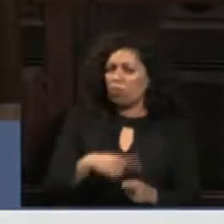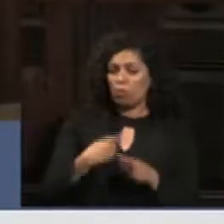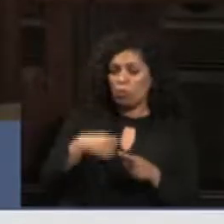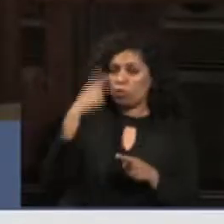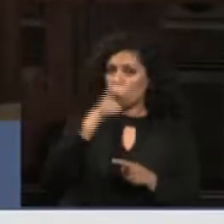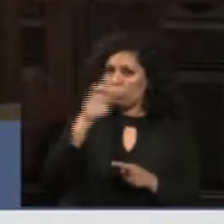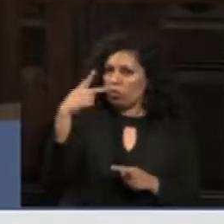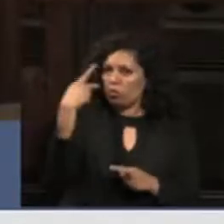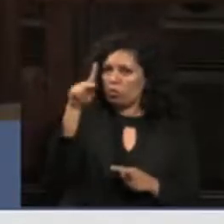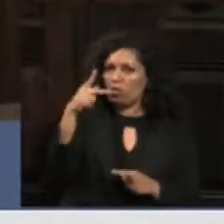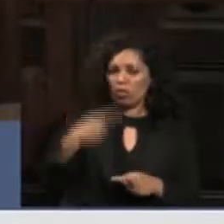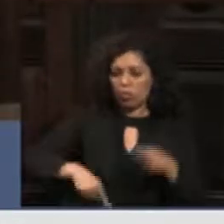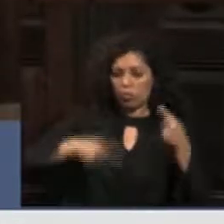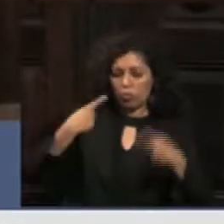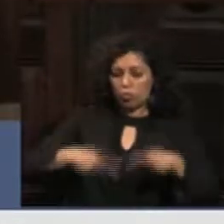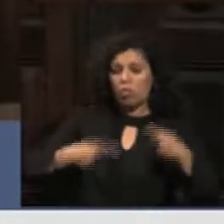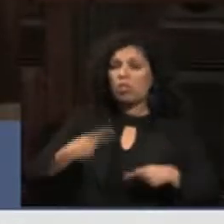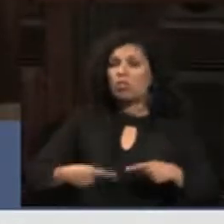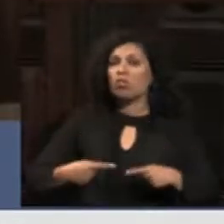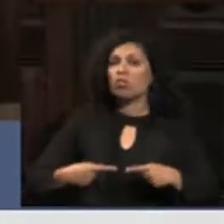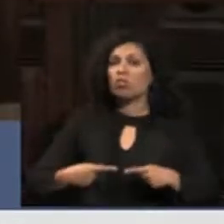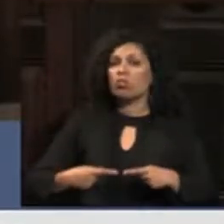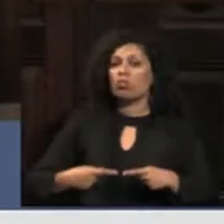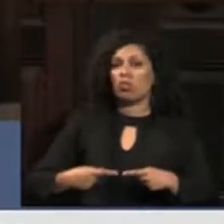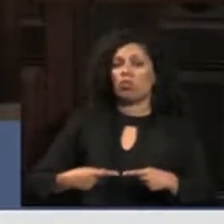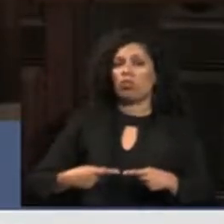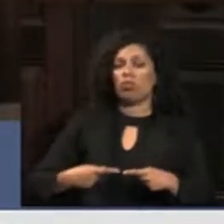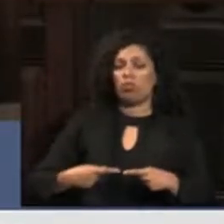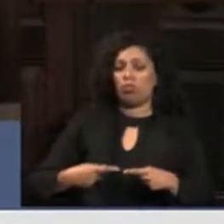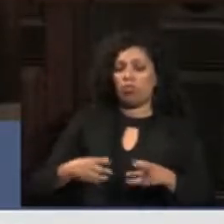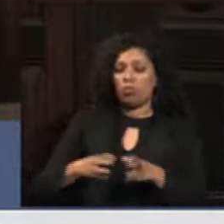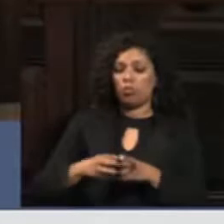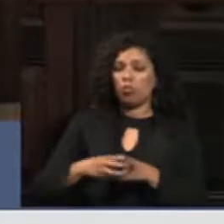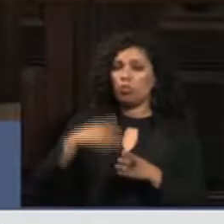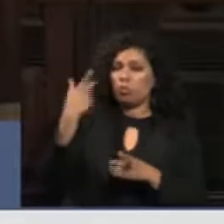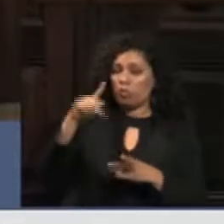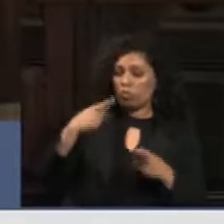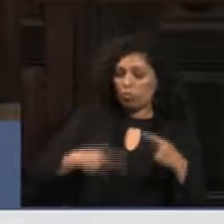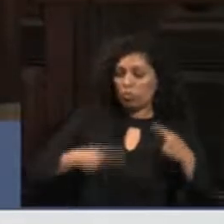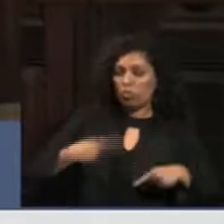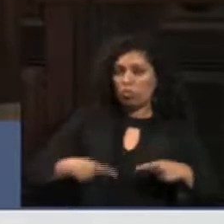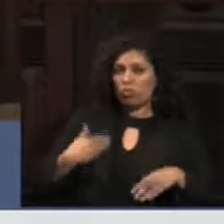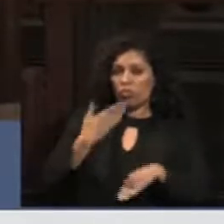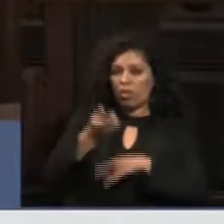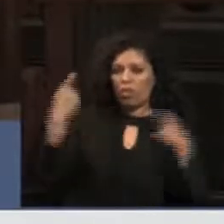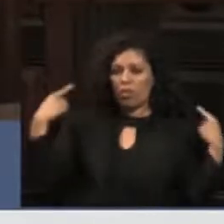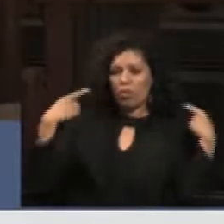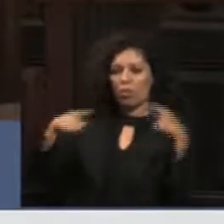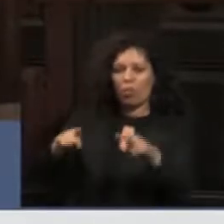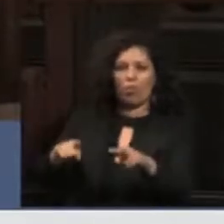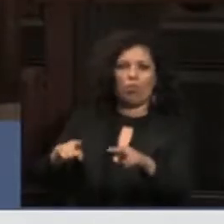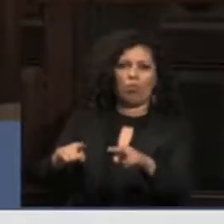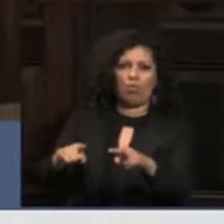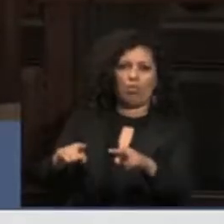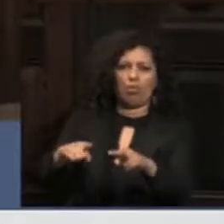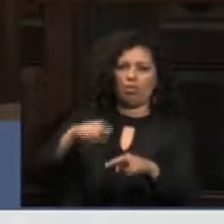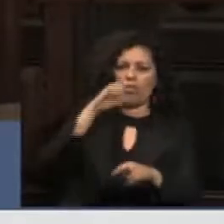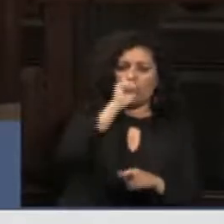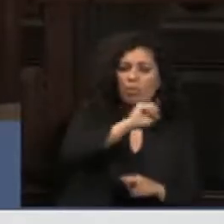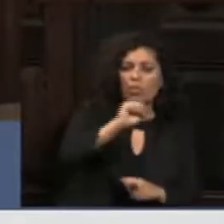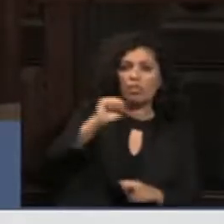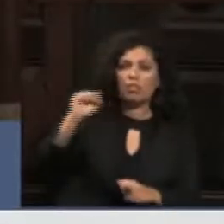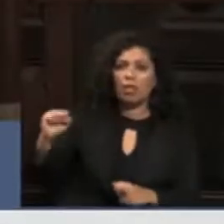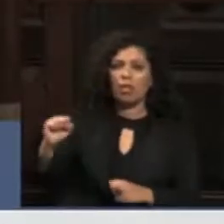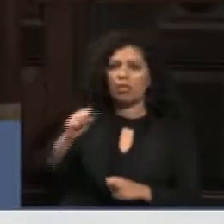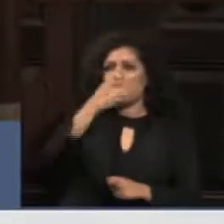dele, políticos eleitos pelo partido dele têm ameaçado eliminar, assassinar os